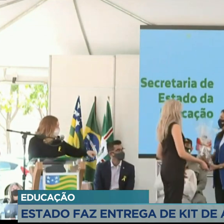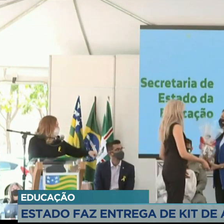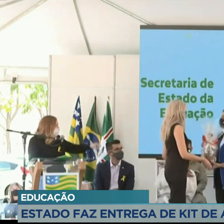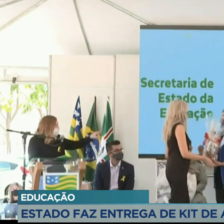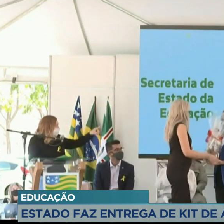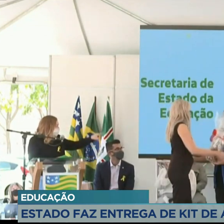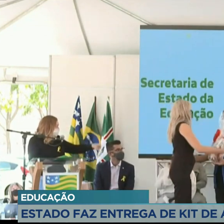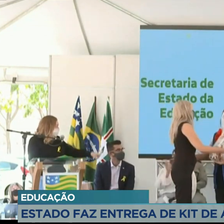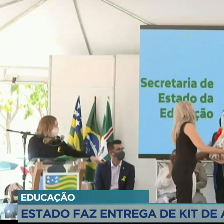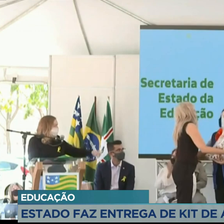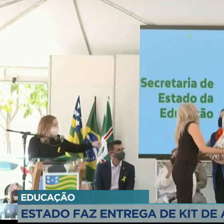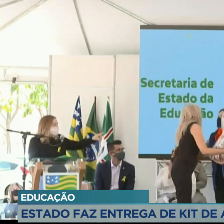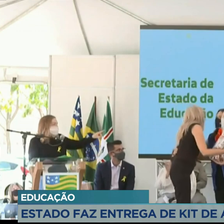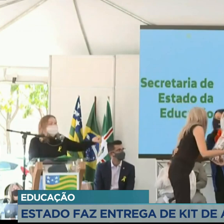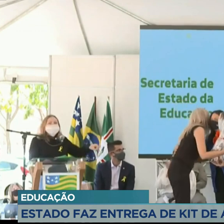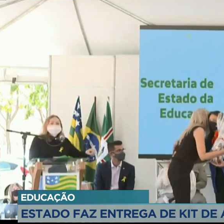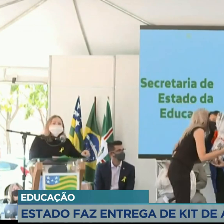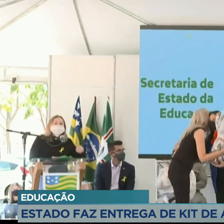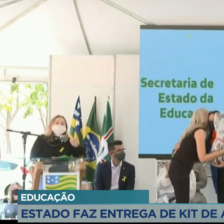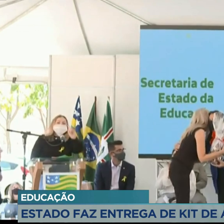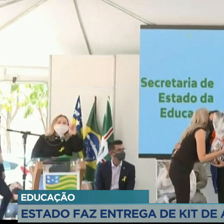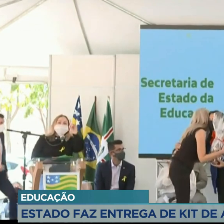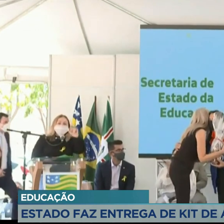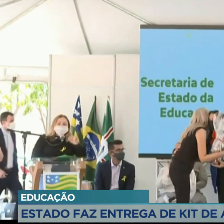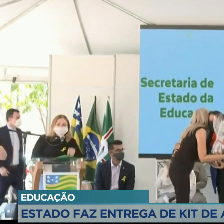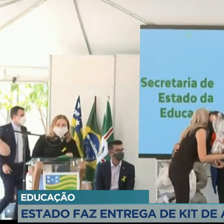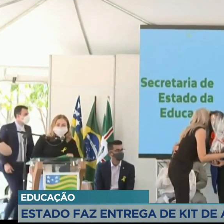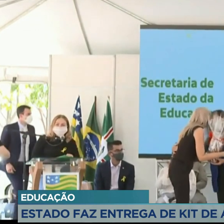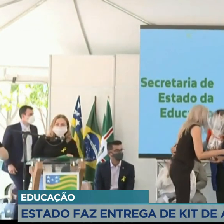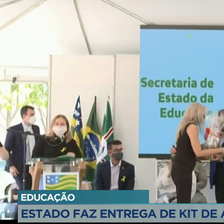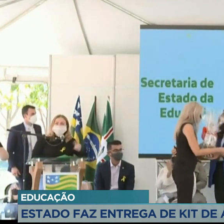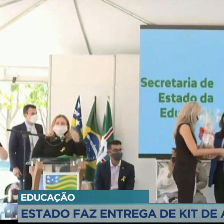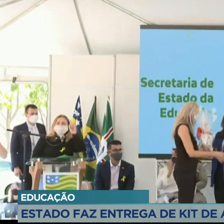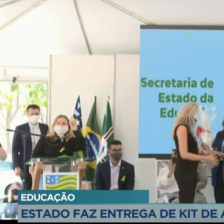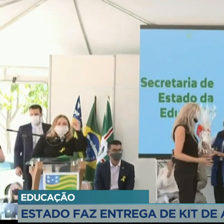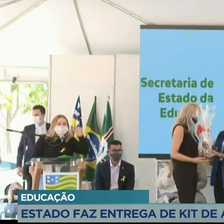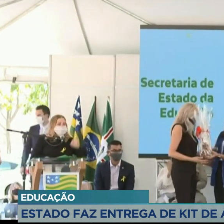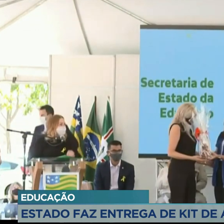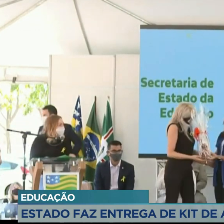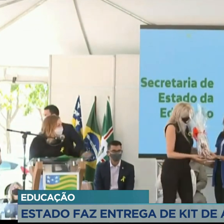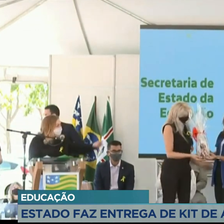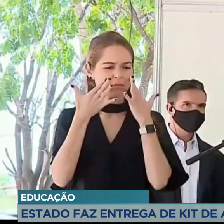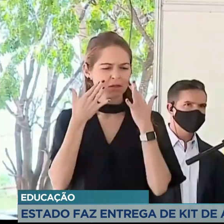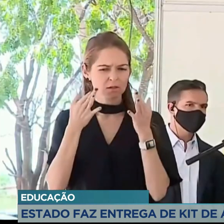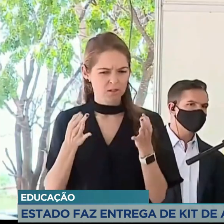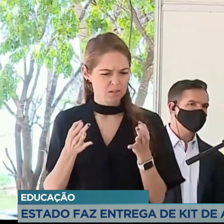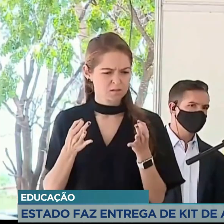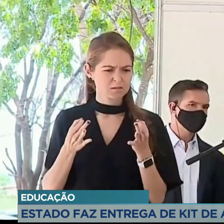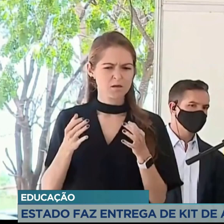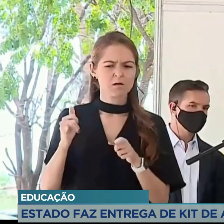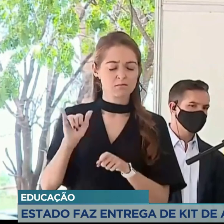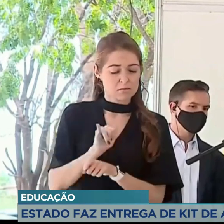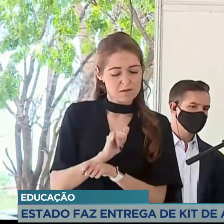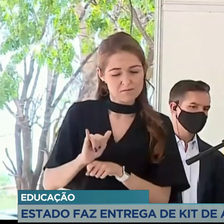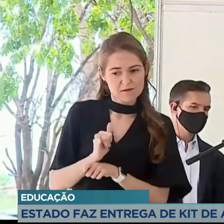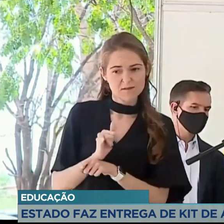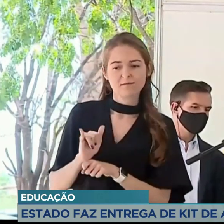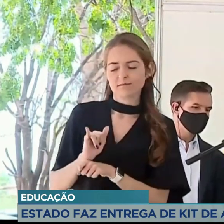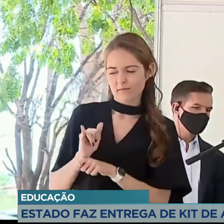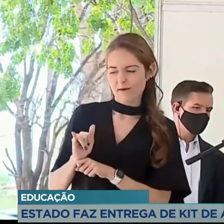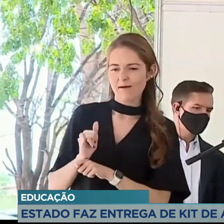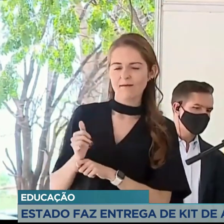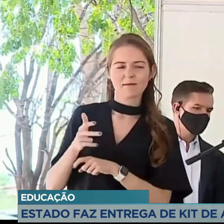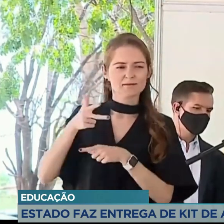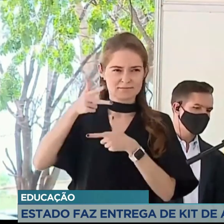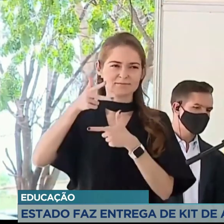entrega desse segundo kit. Fizemos uma primeira entrega no mês de fevereiro, que terminou em meados de março. Estamos iniciando este